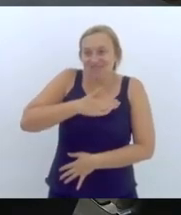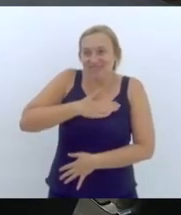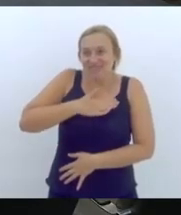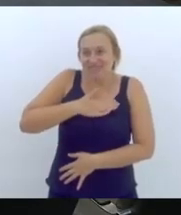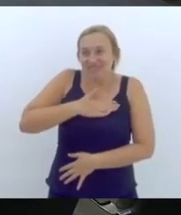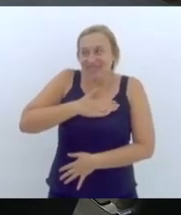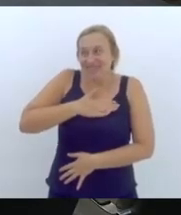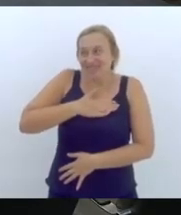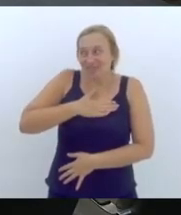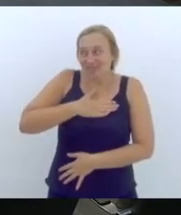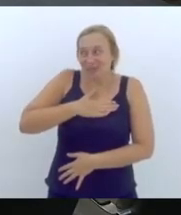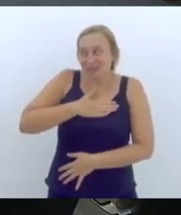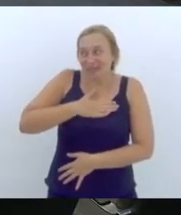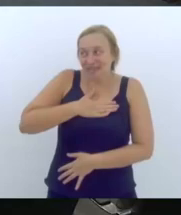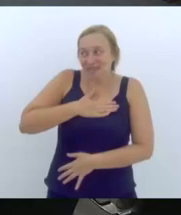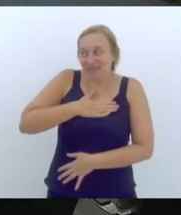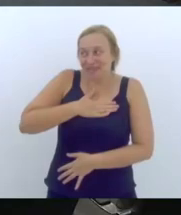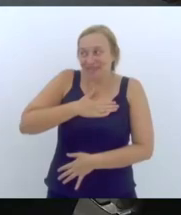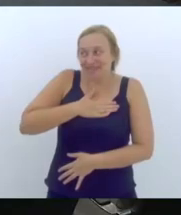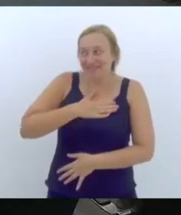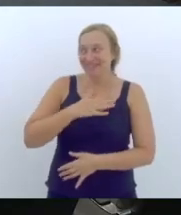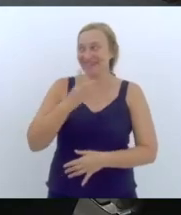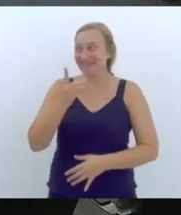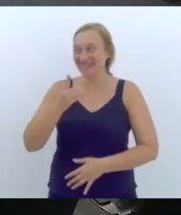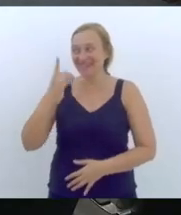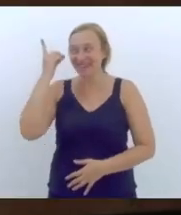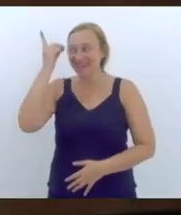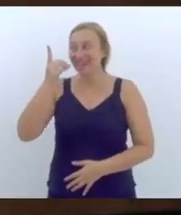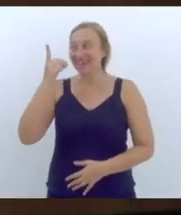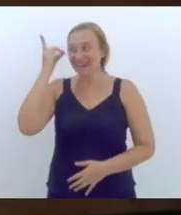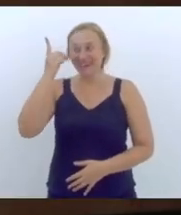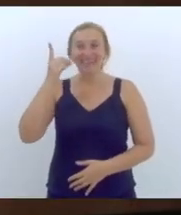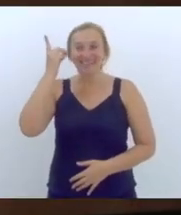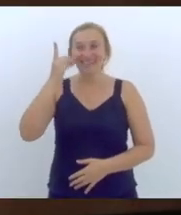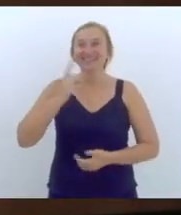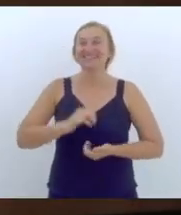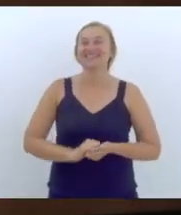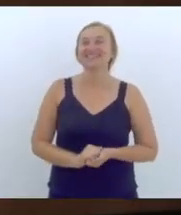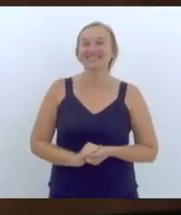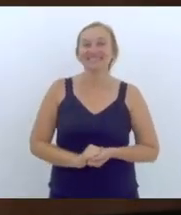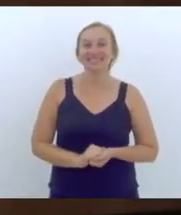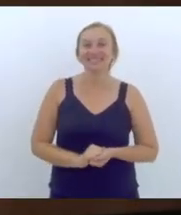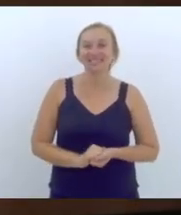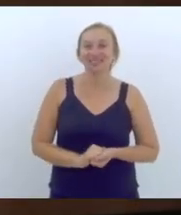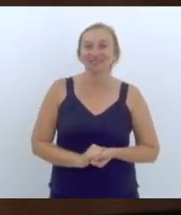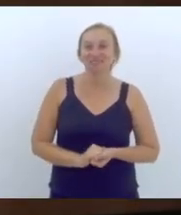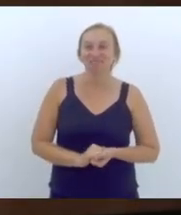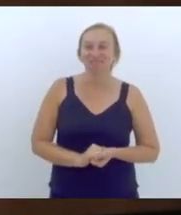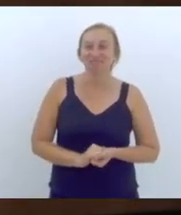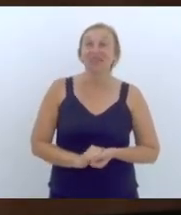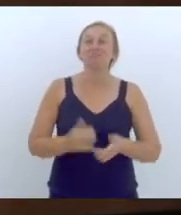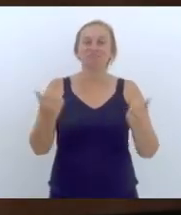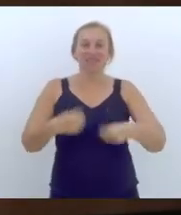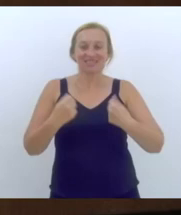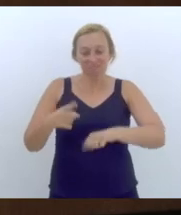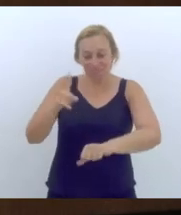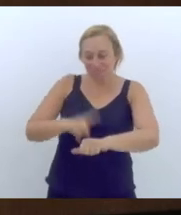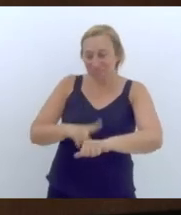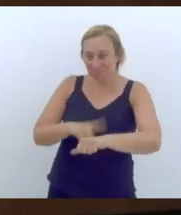aqui, gostaria da atenção de todos os deputados, da realidade que hoje o Rio de Janeiro está vivendo, a minha cidade vive nesse